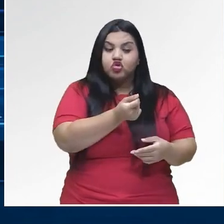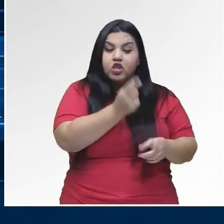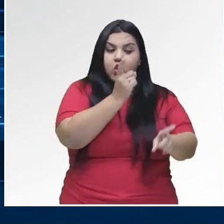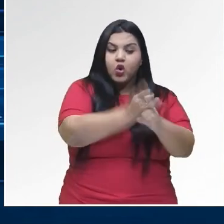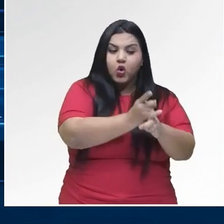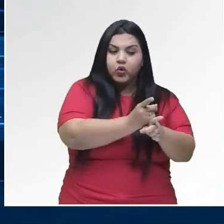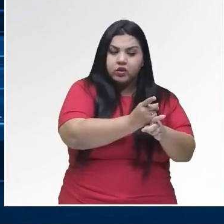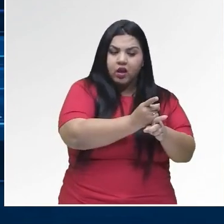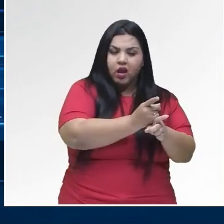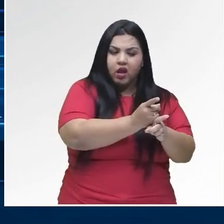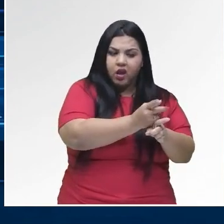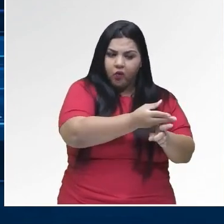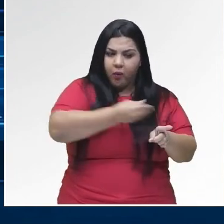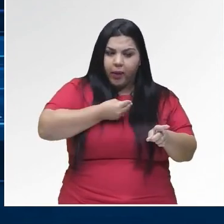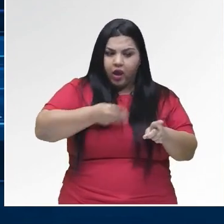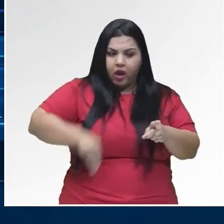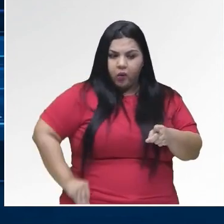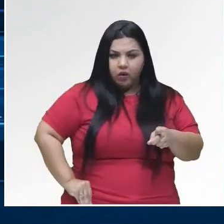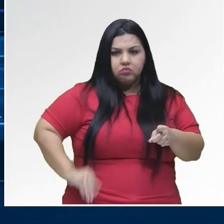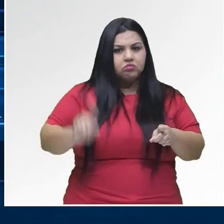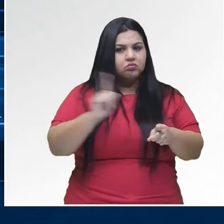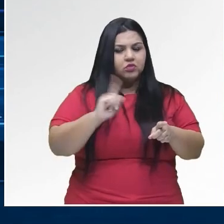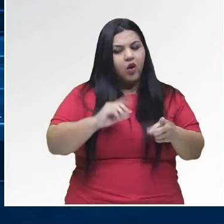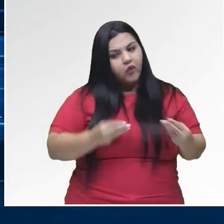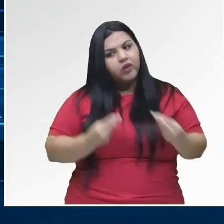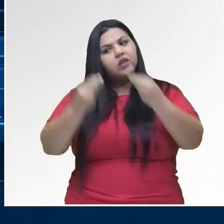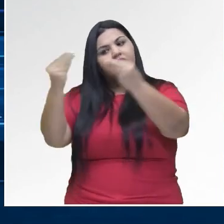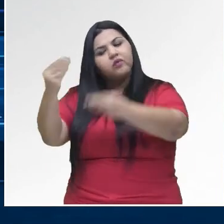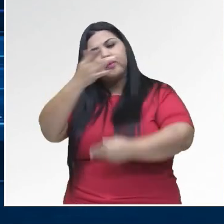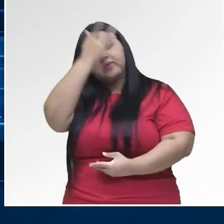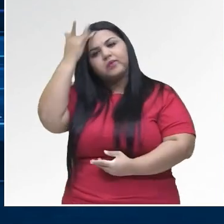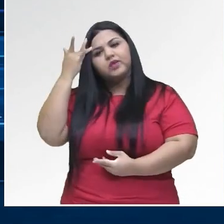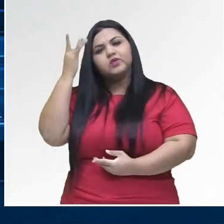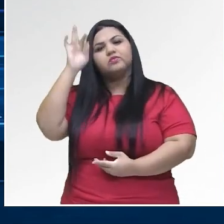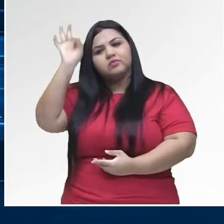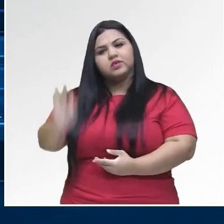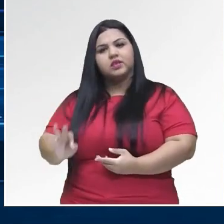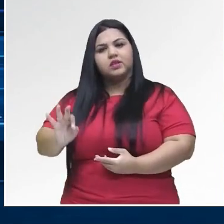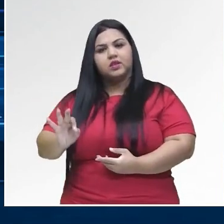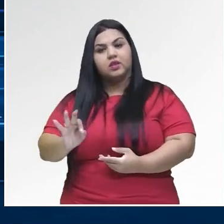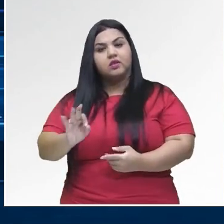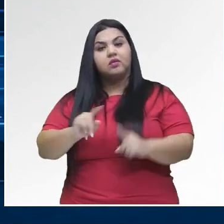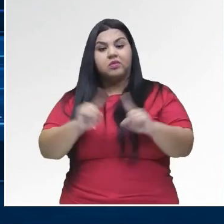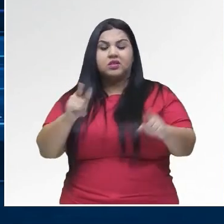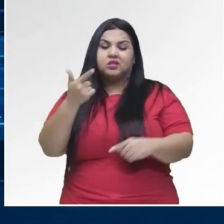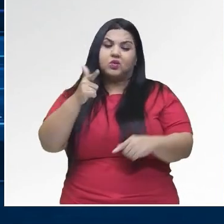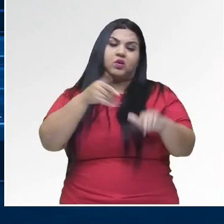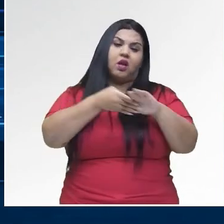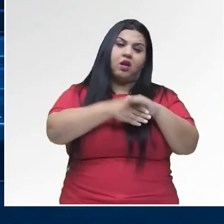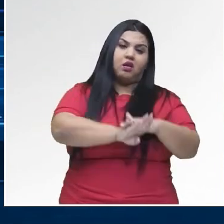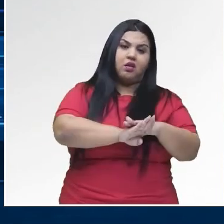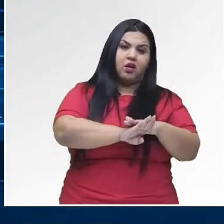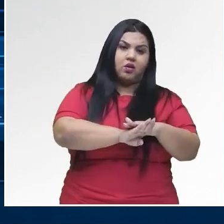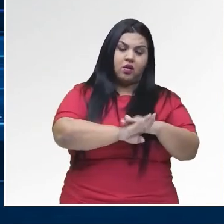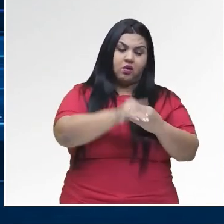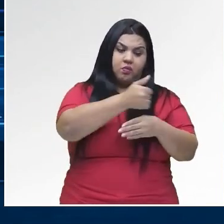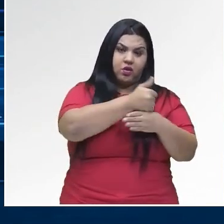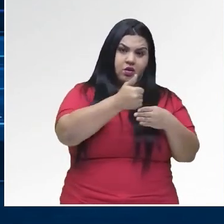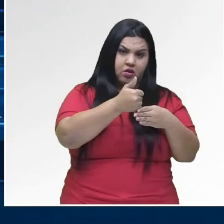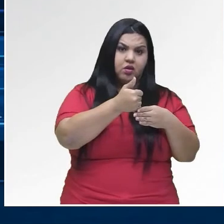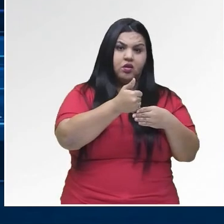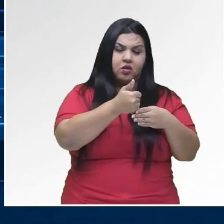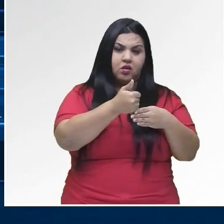dono. O seu hábito. Né? Agora, se você não tiver o hábito moral, que é o hábito,